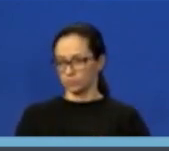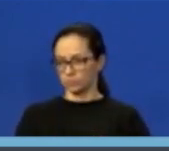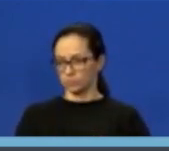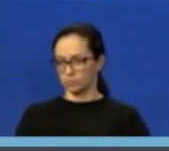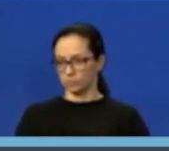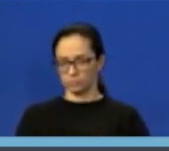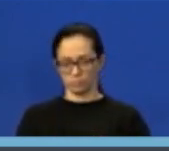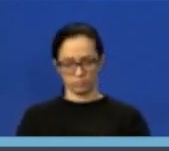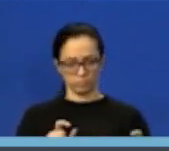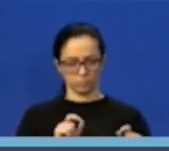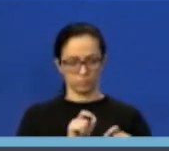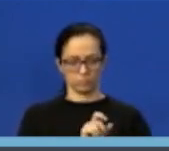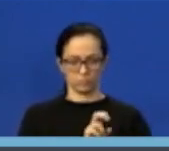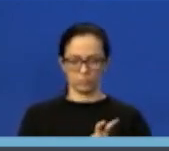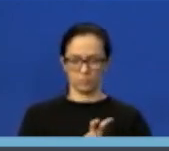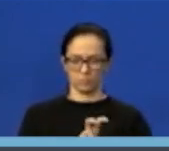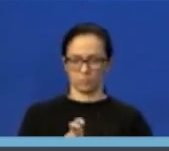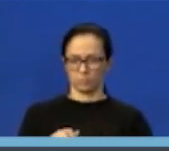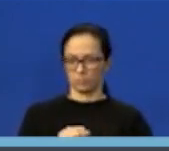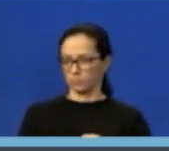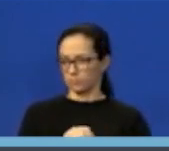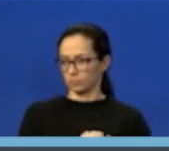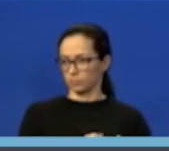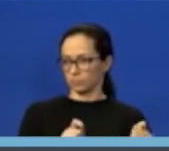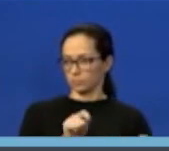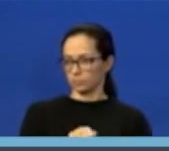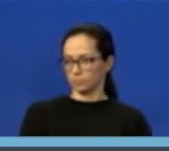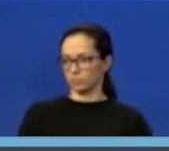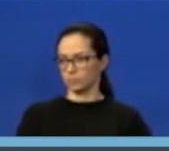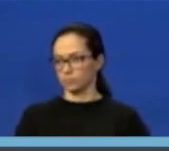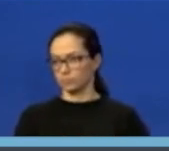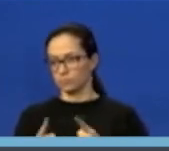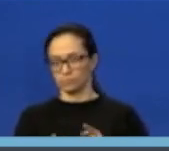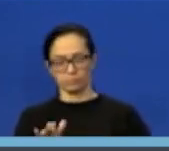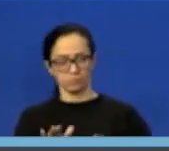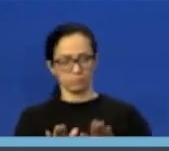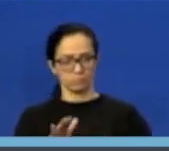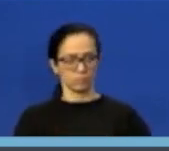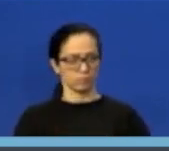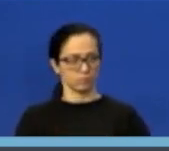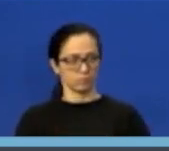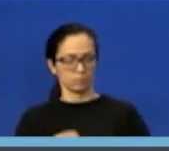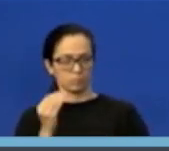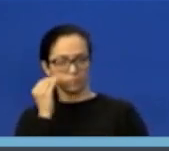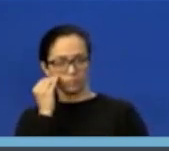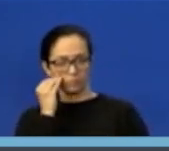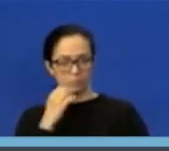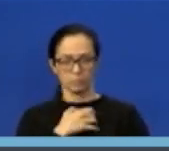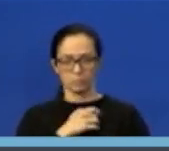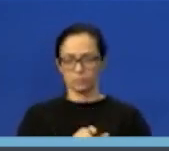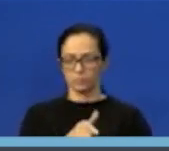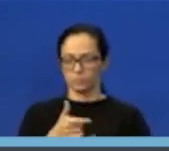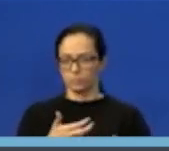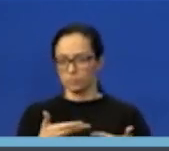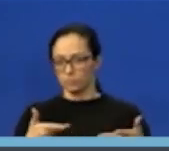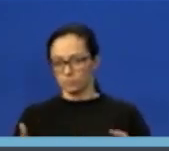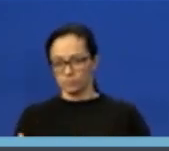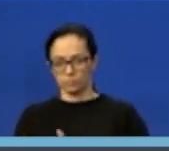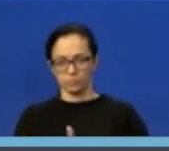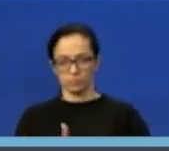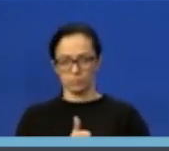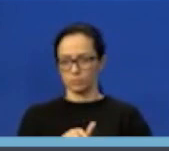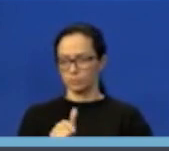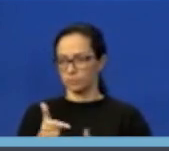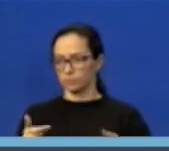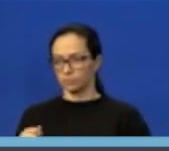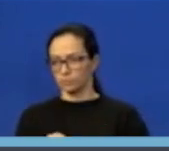de infecção, né, uma doença infecciosa, e ela, na verdade, às vezes procura um outro tipo de exame ou um outro profissional de